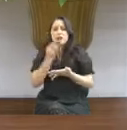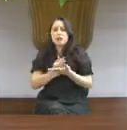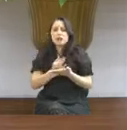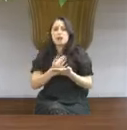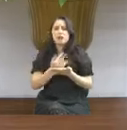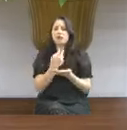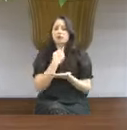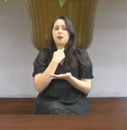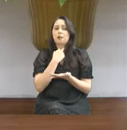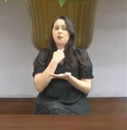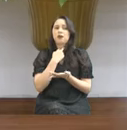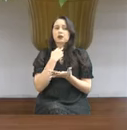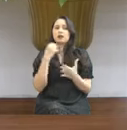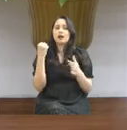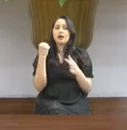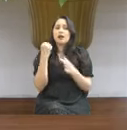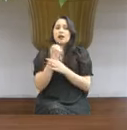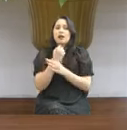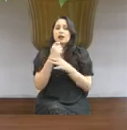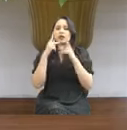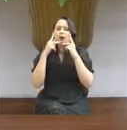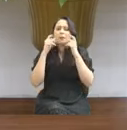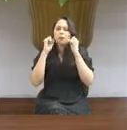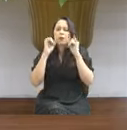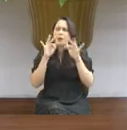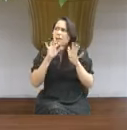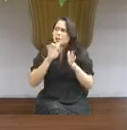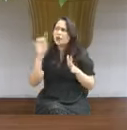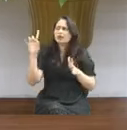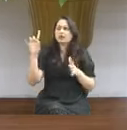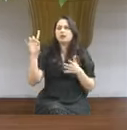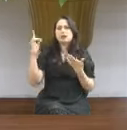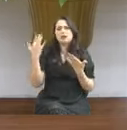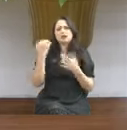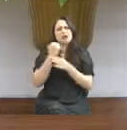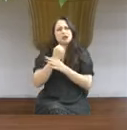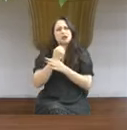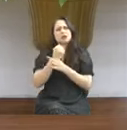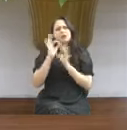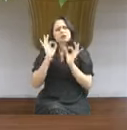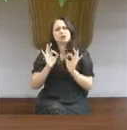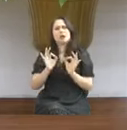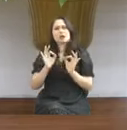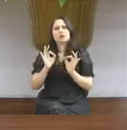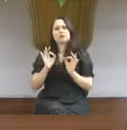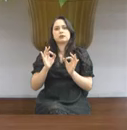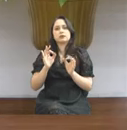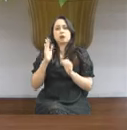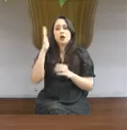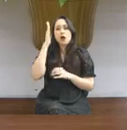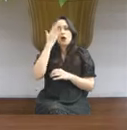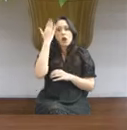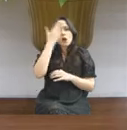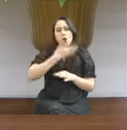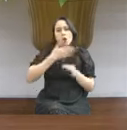vacile. Quem me garante que essa prosperidade é divina? Quem me garante que essa prosperidade é honesta?